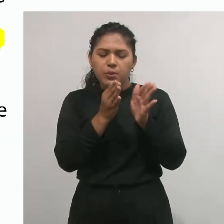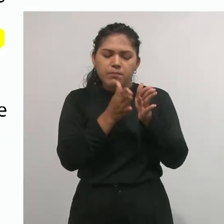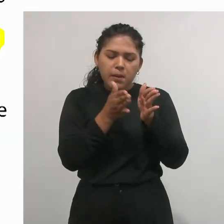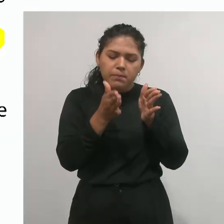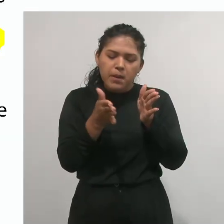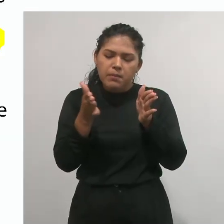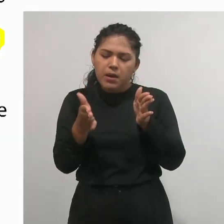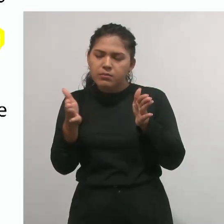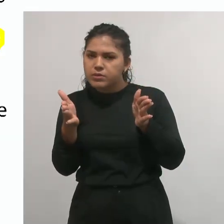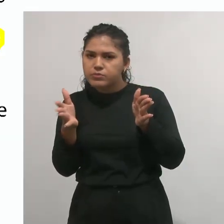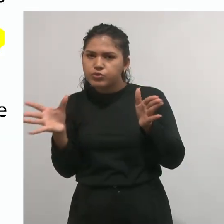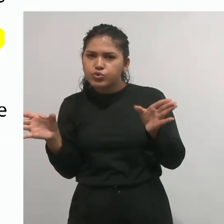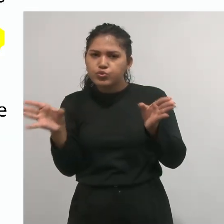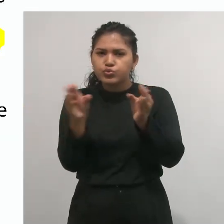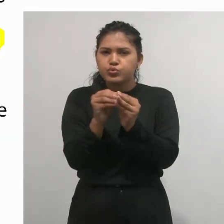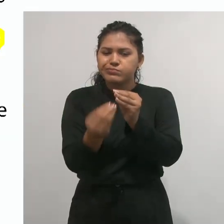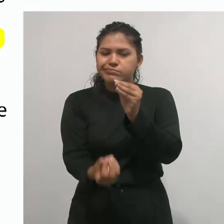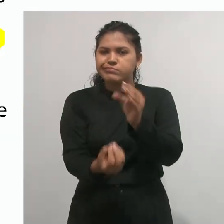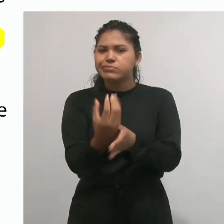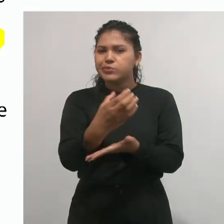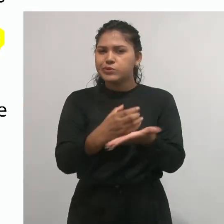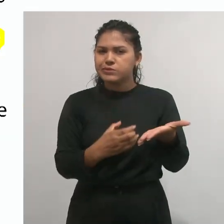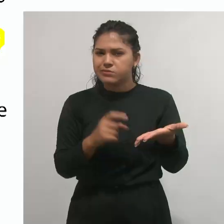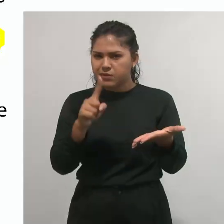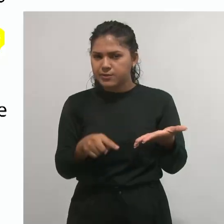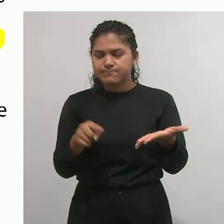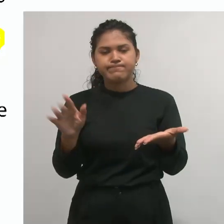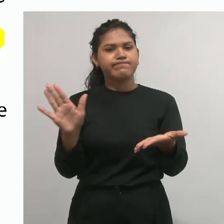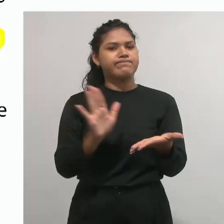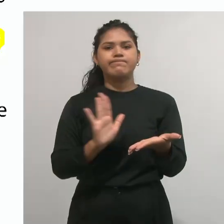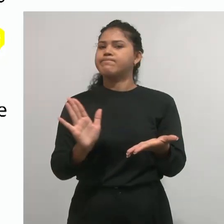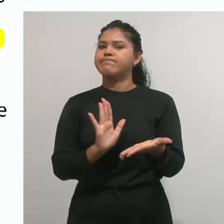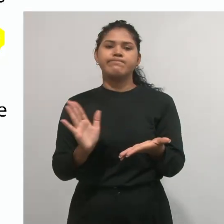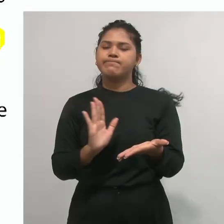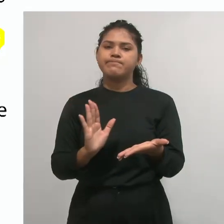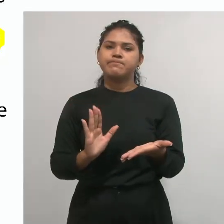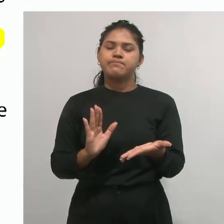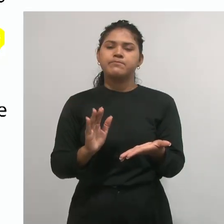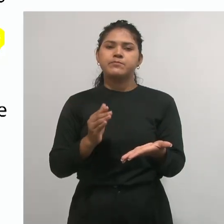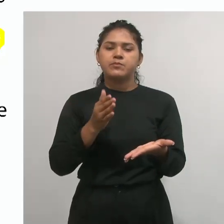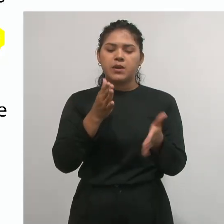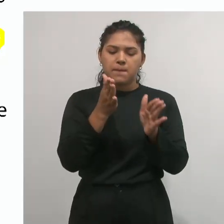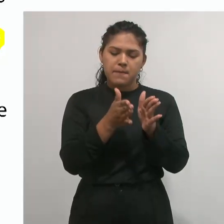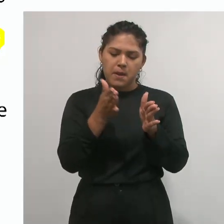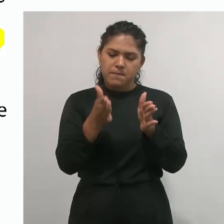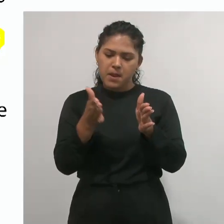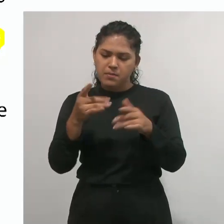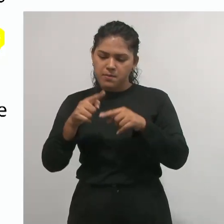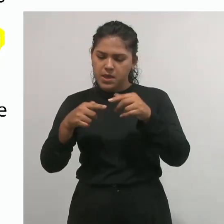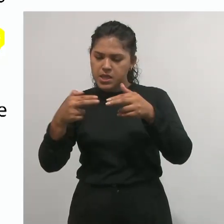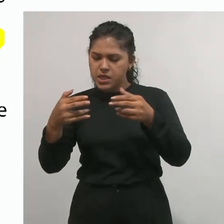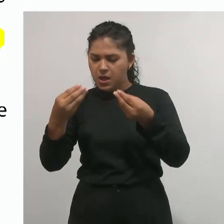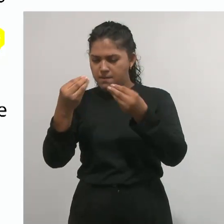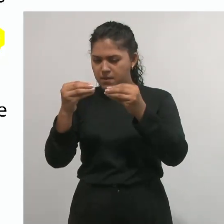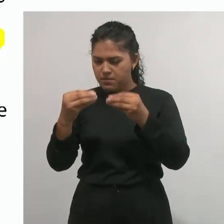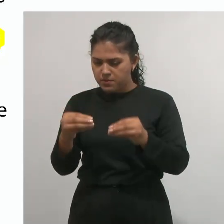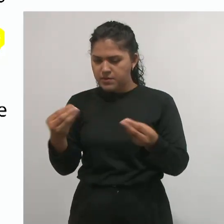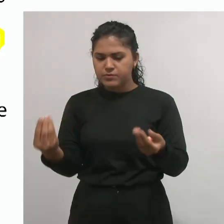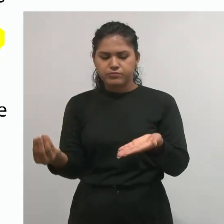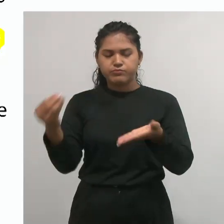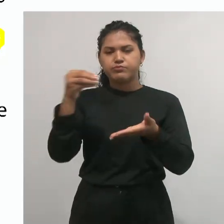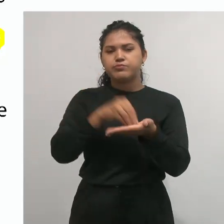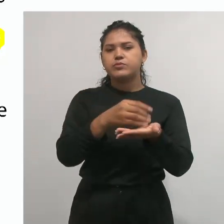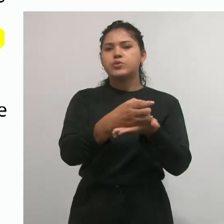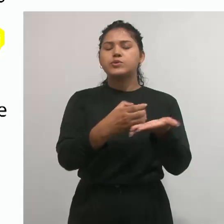de conteúdos que foram criados para serem decifrados ou codificados, ou seja,